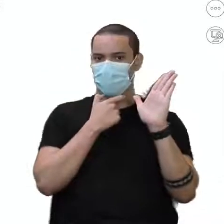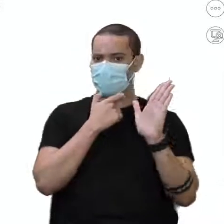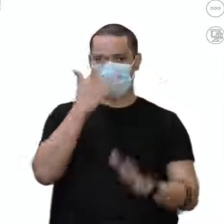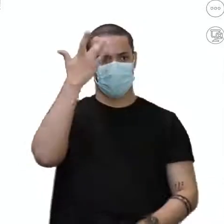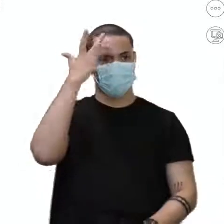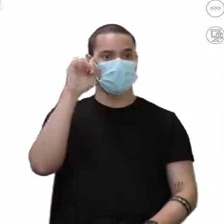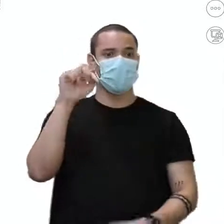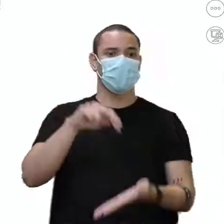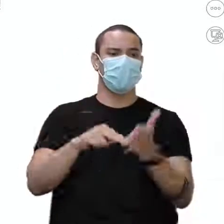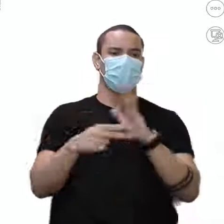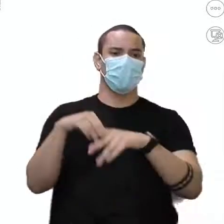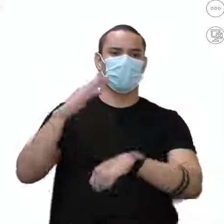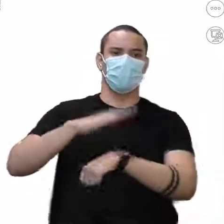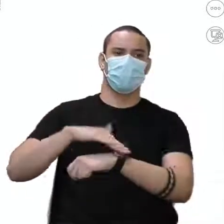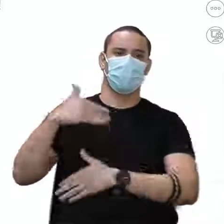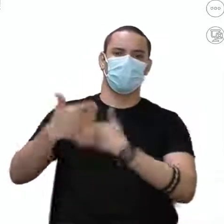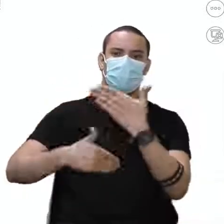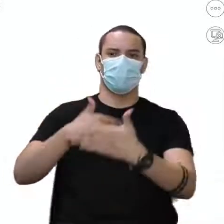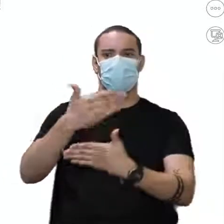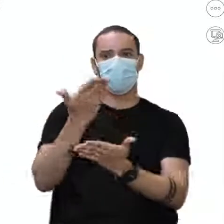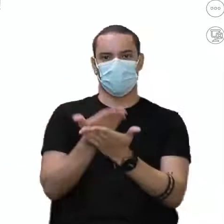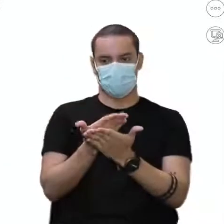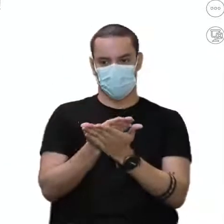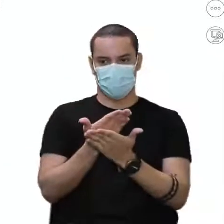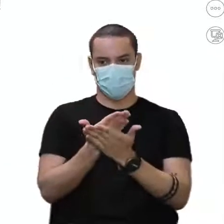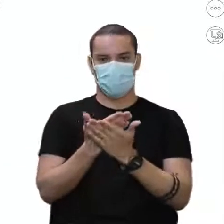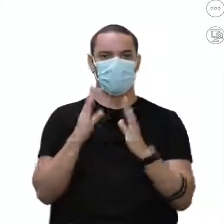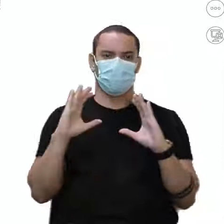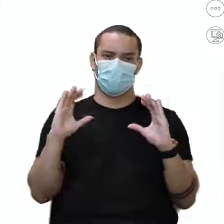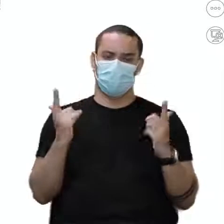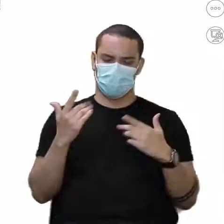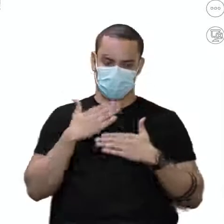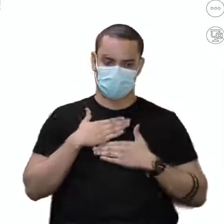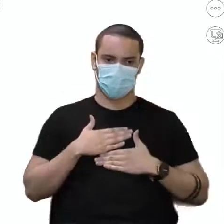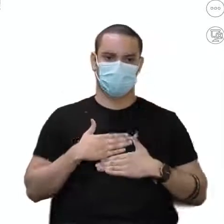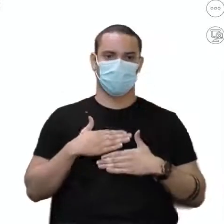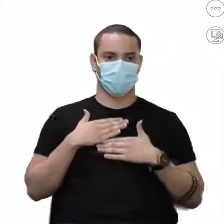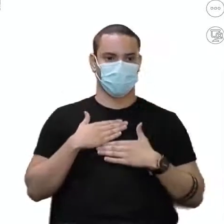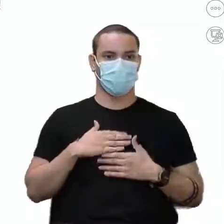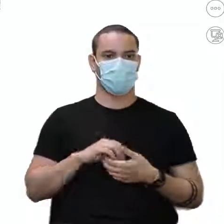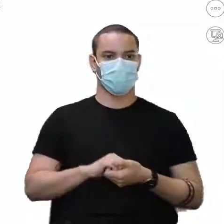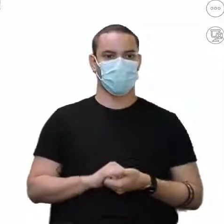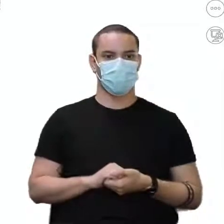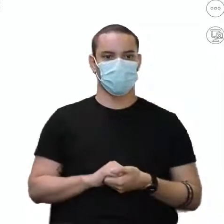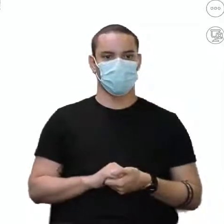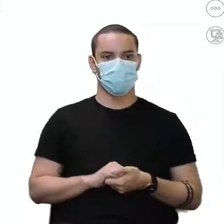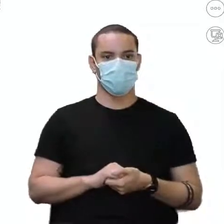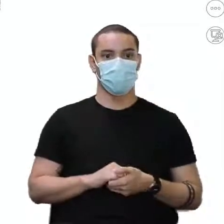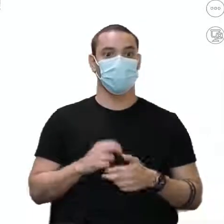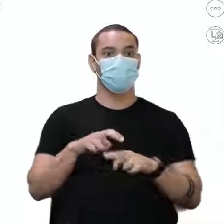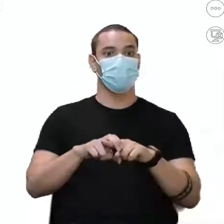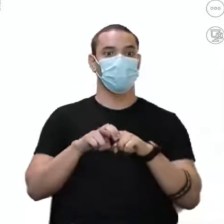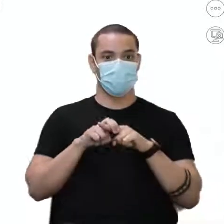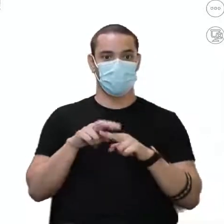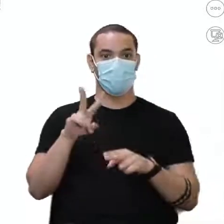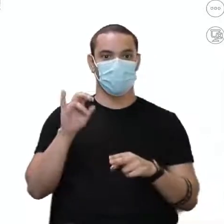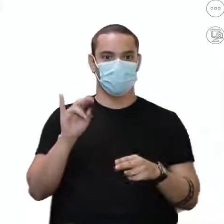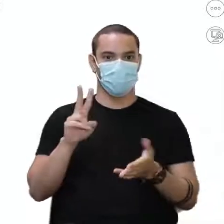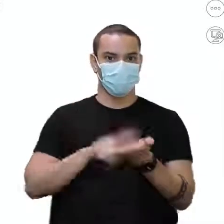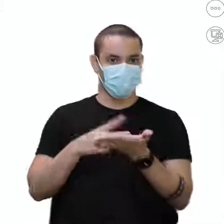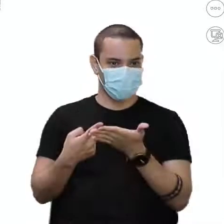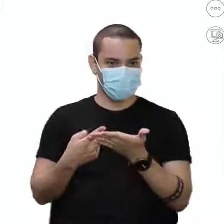isso é com o tempo, estudando, indo atrás, enfim, cada um no seu tempo, certo? Então nós temos aqui, vou traduzir para